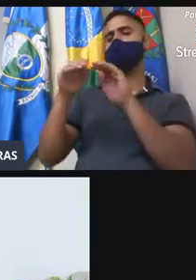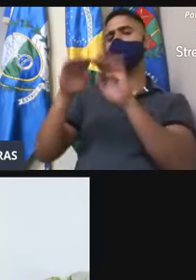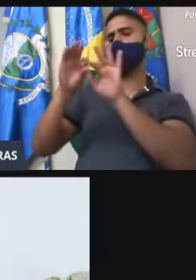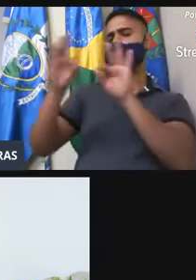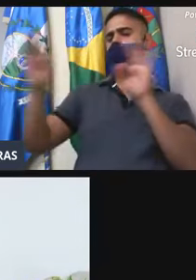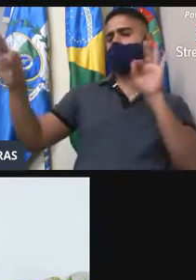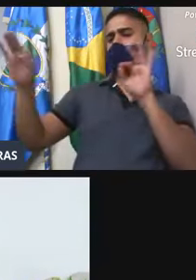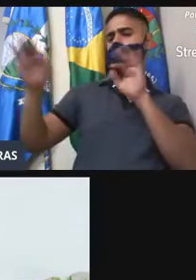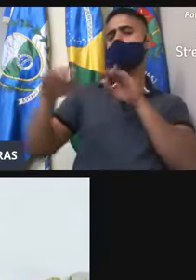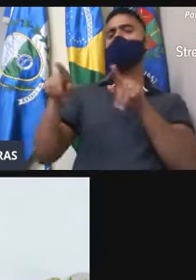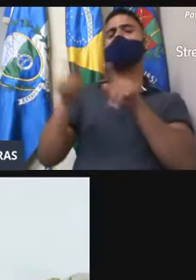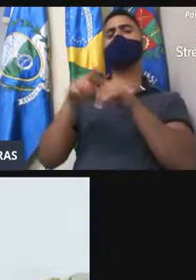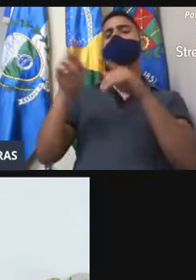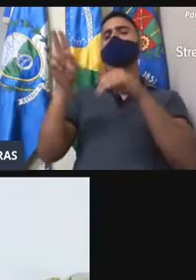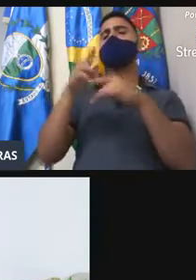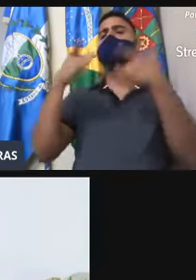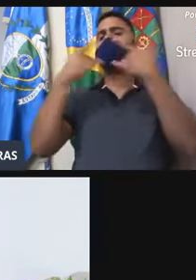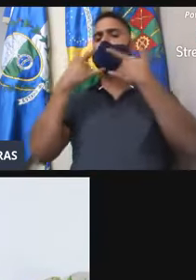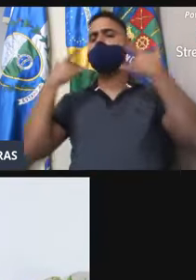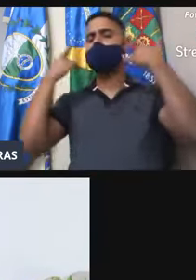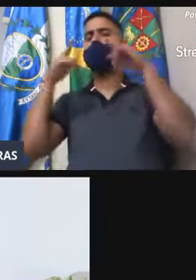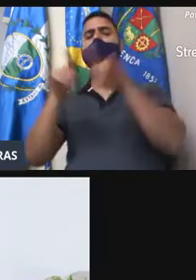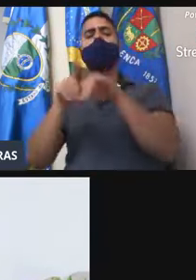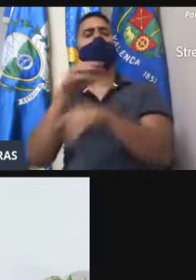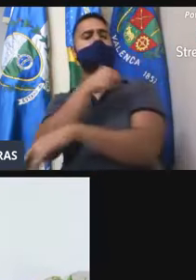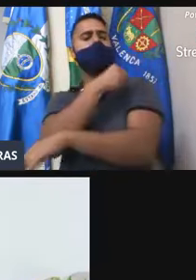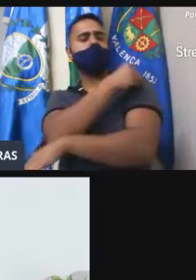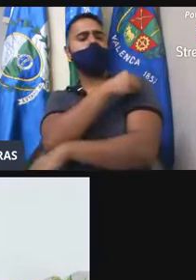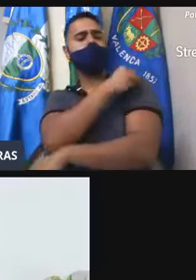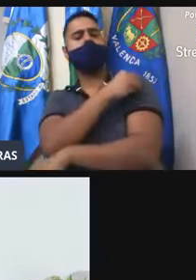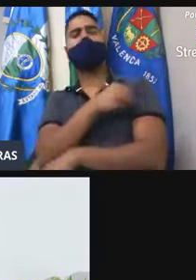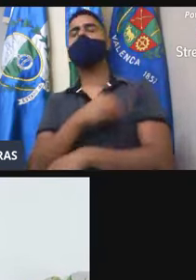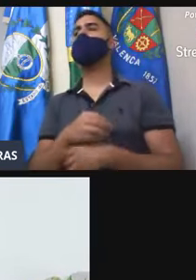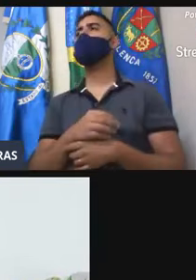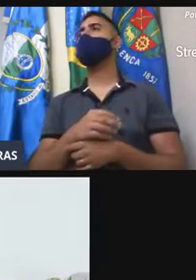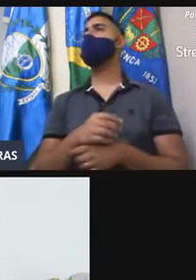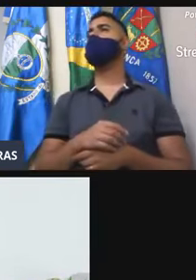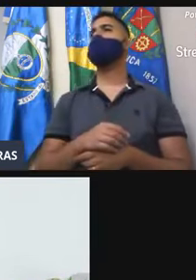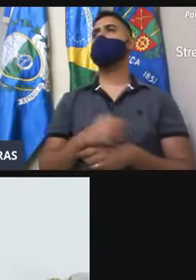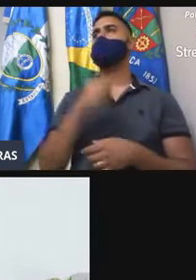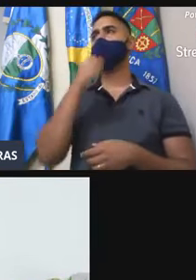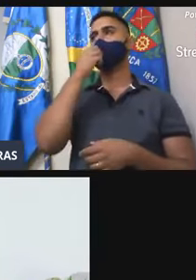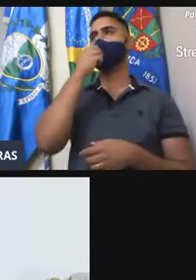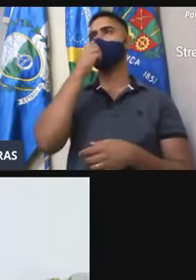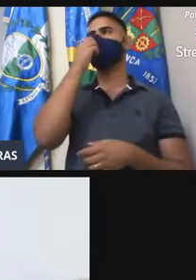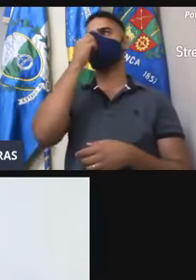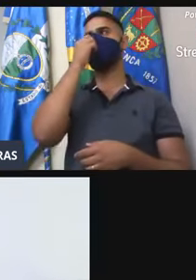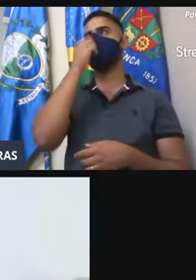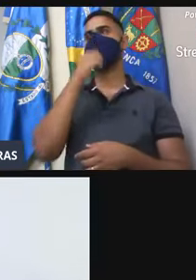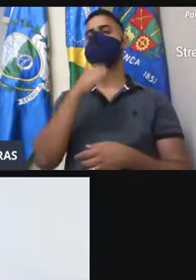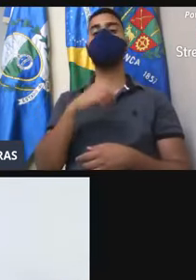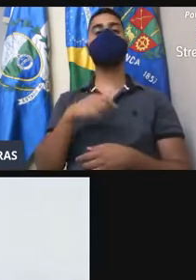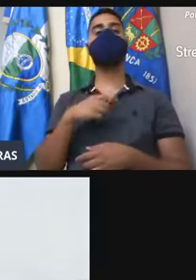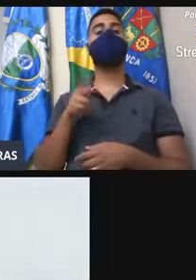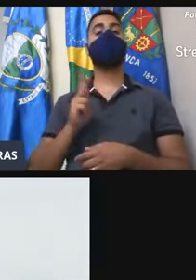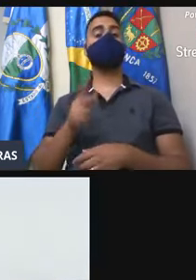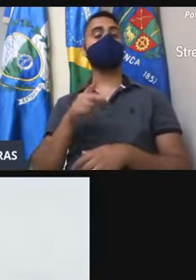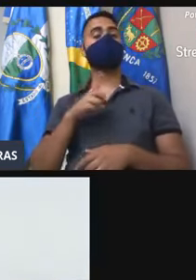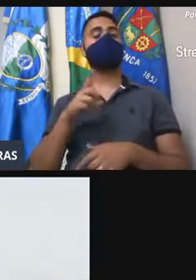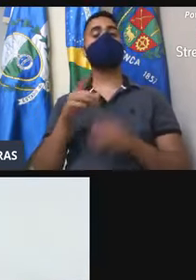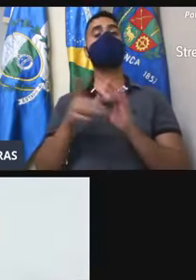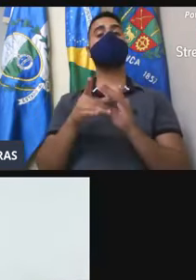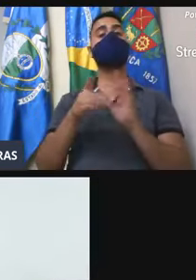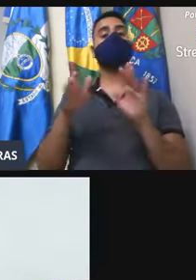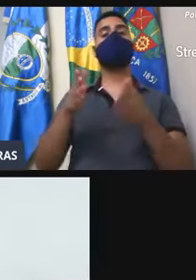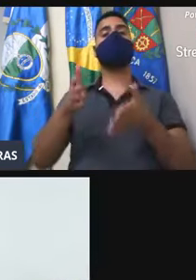uso de máscara e álcool gel, para a gente poder manter a questão da flexibilização dos hotéis, dos bares, dos